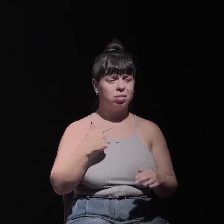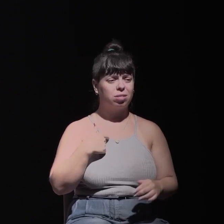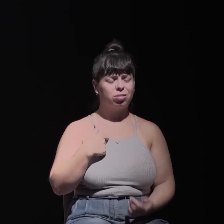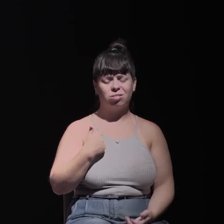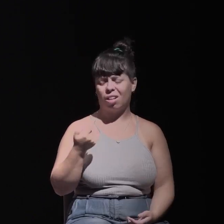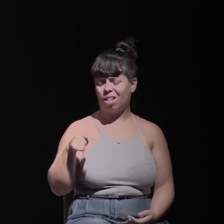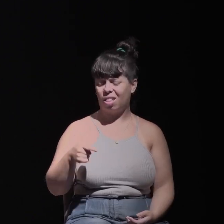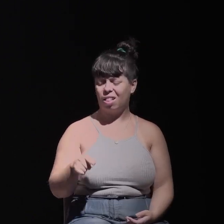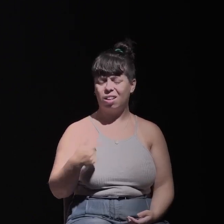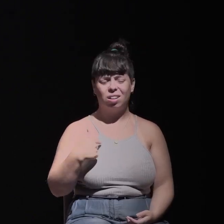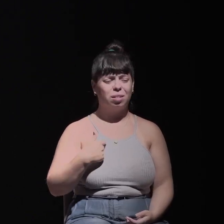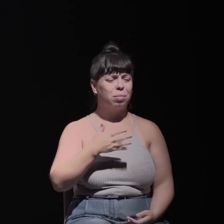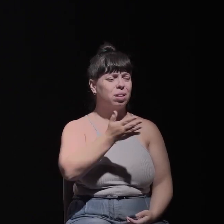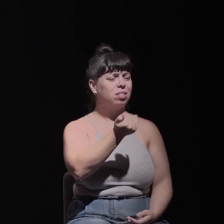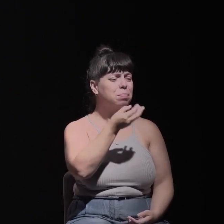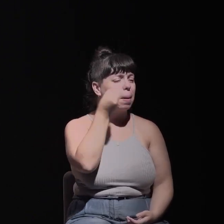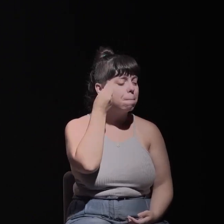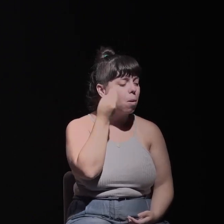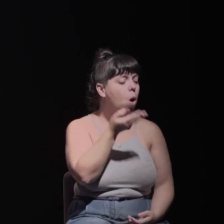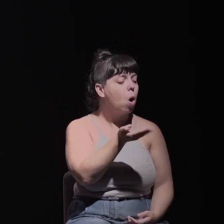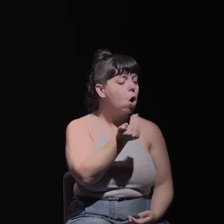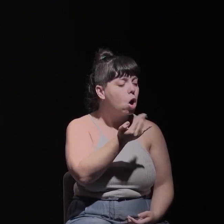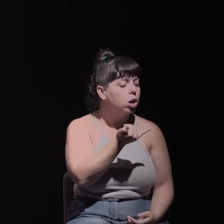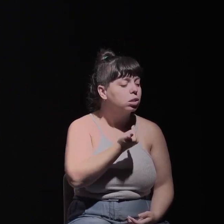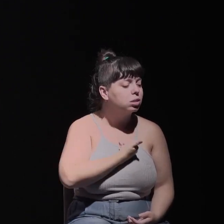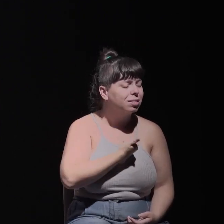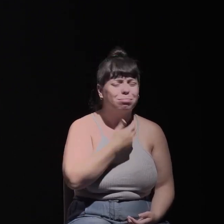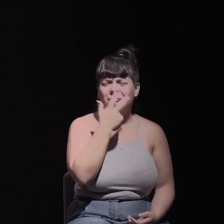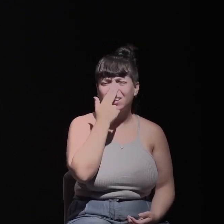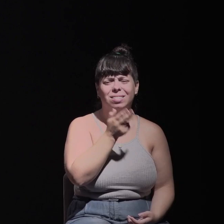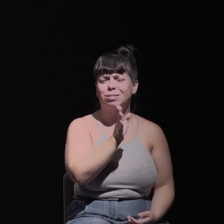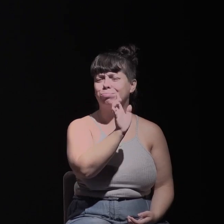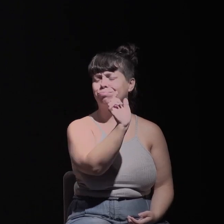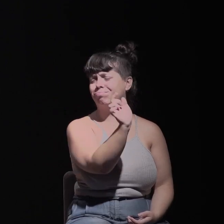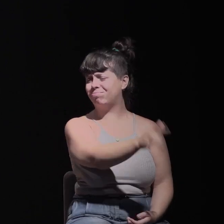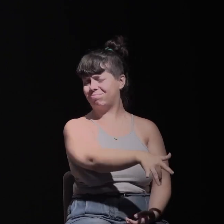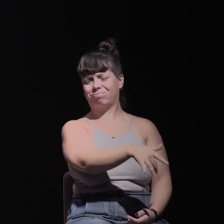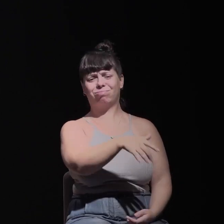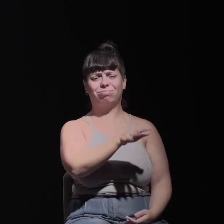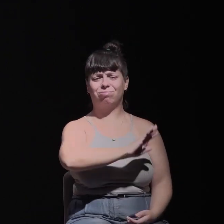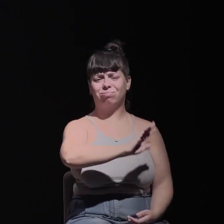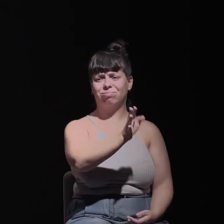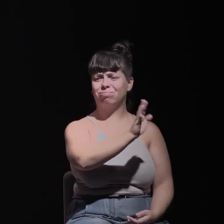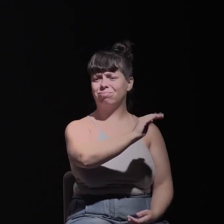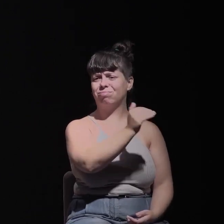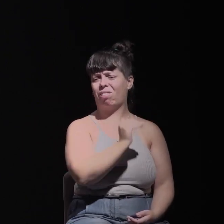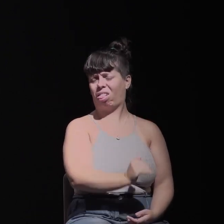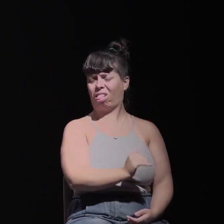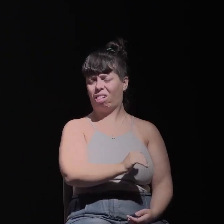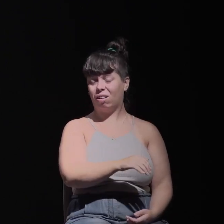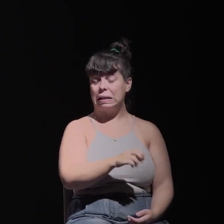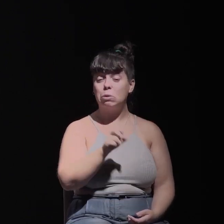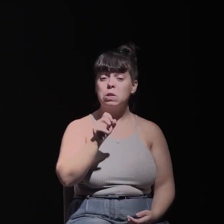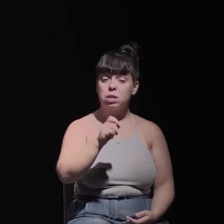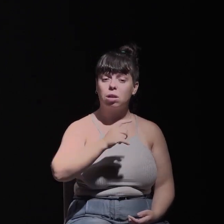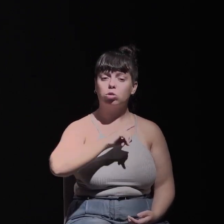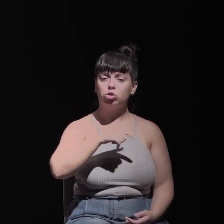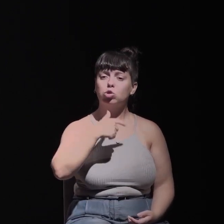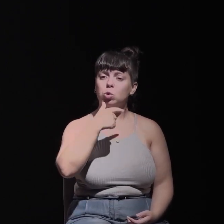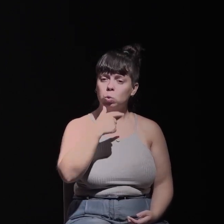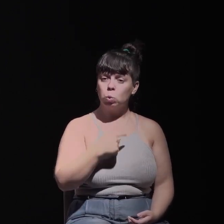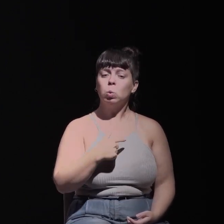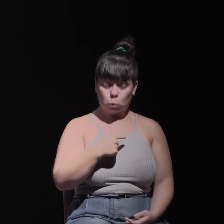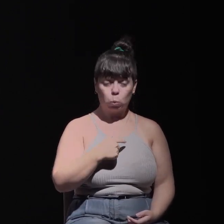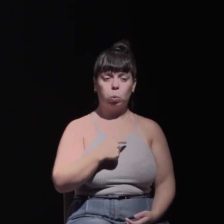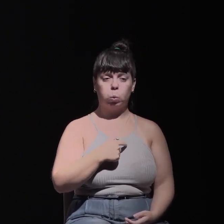a memória, ouvir a lembrança dos outros é de mínima importância, de uma importância menor. Então, se a gente tivesse a dignidade